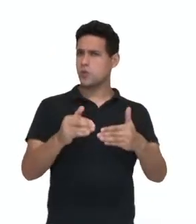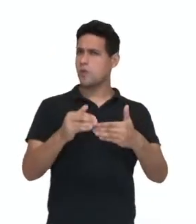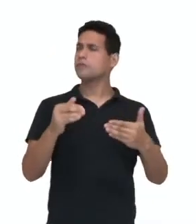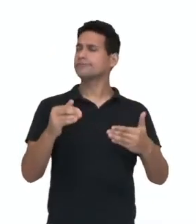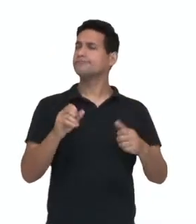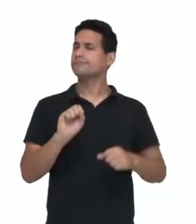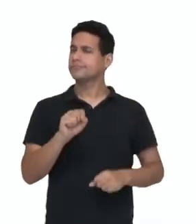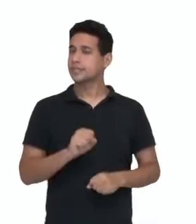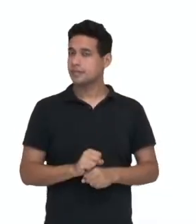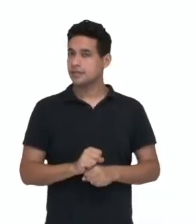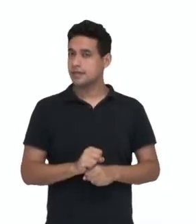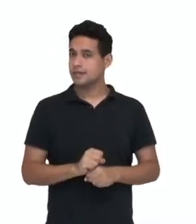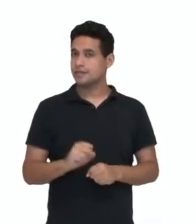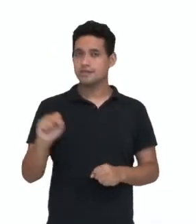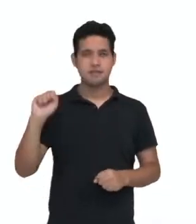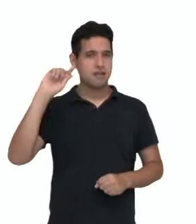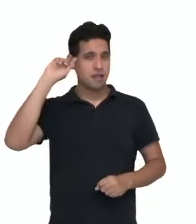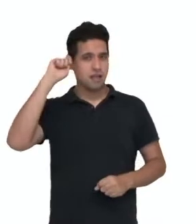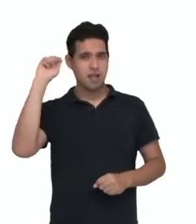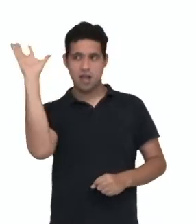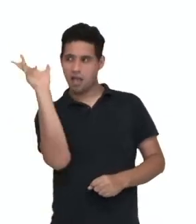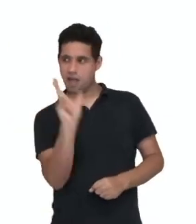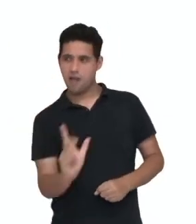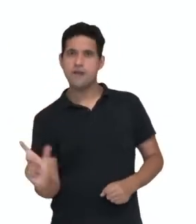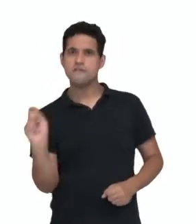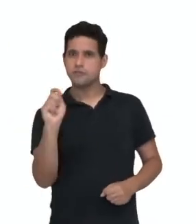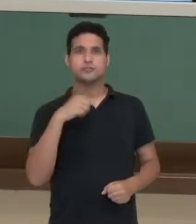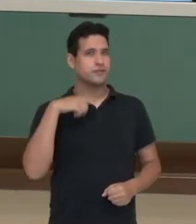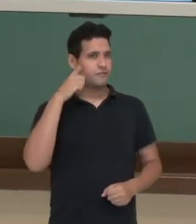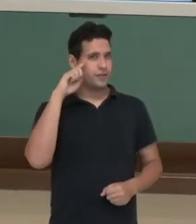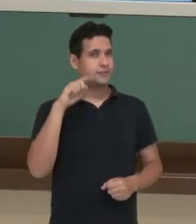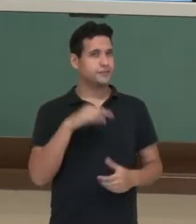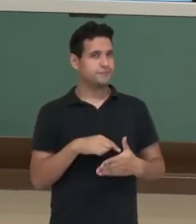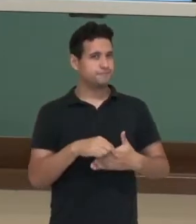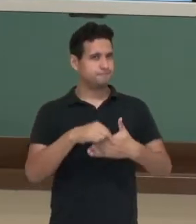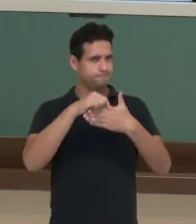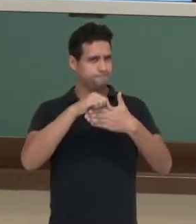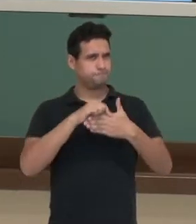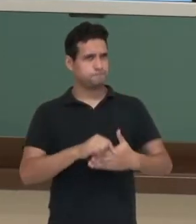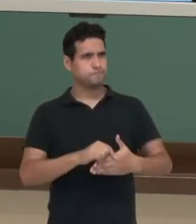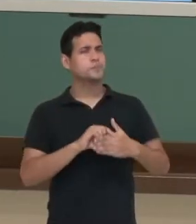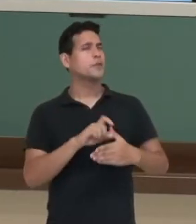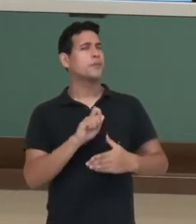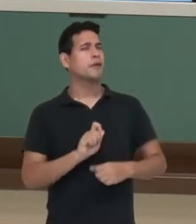afro-brasileña? Vocês sabiam que dia 20 de novembro se celebra a resistência?